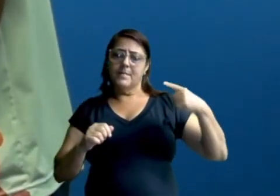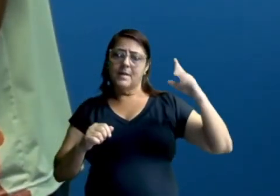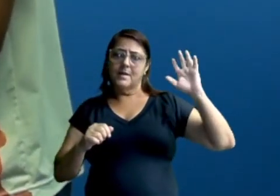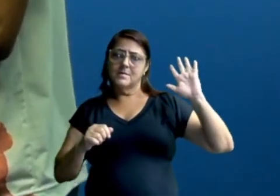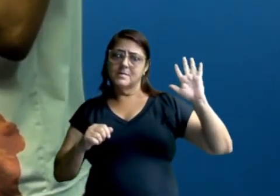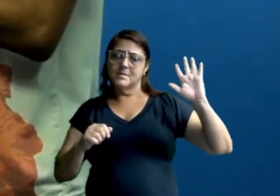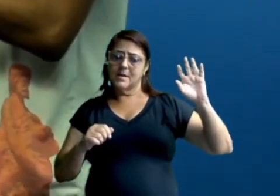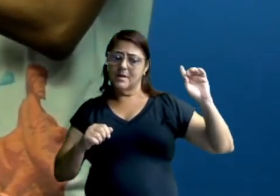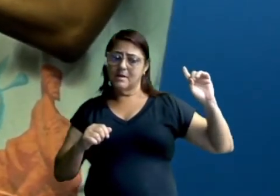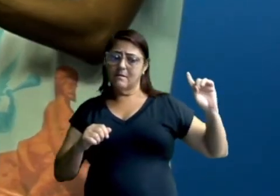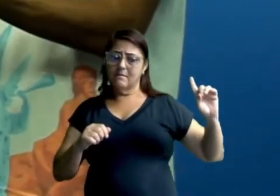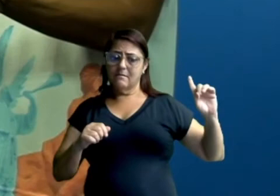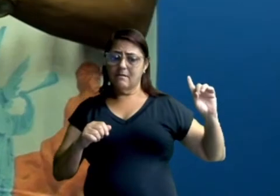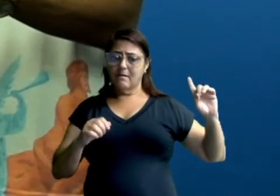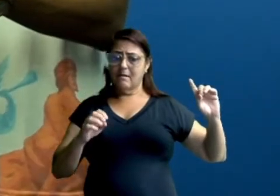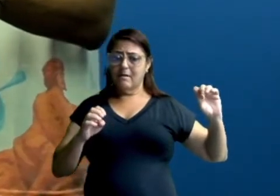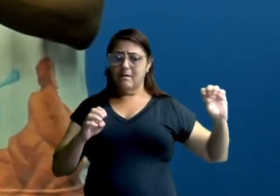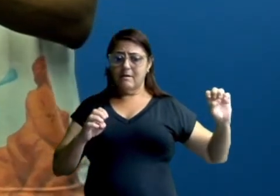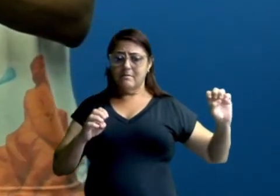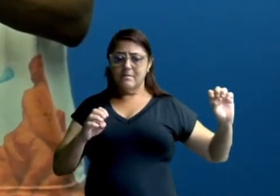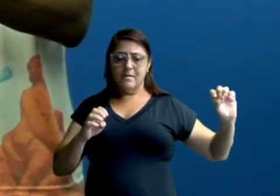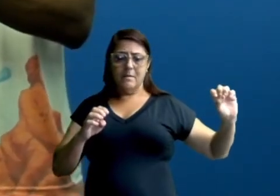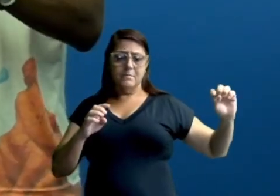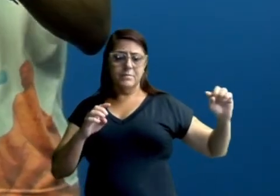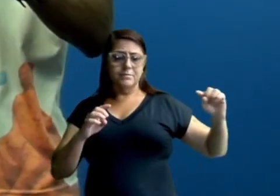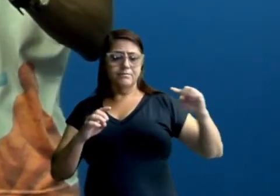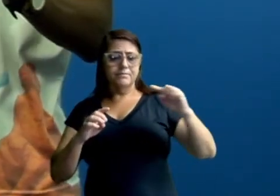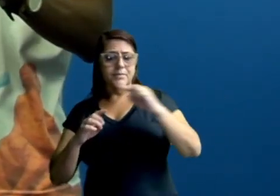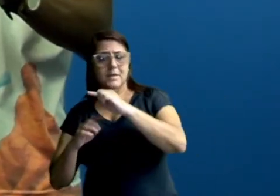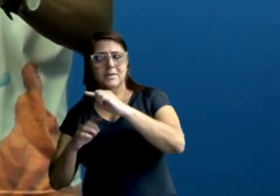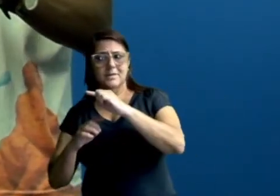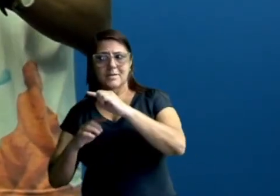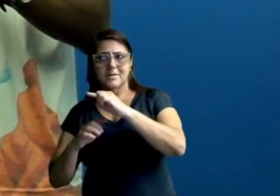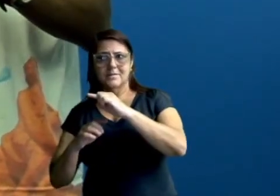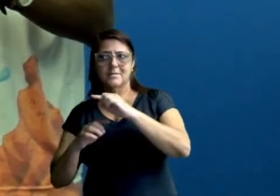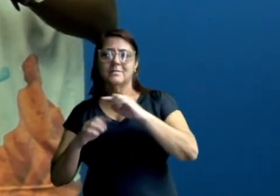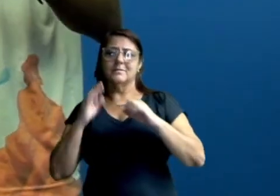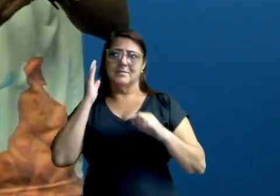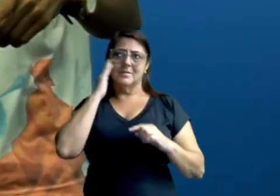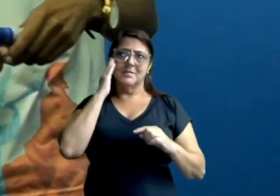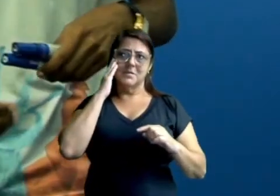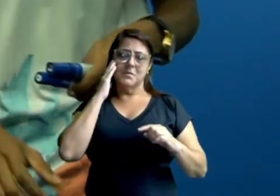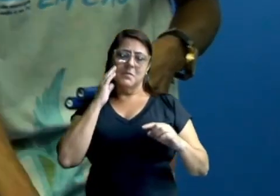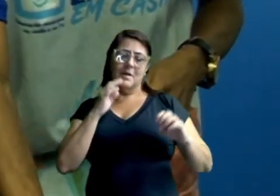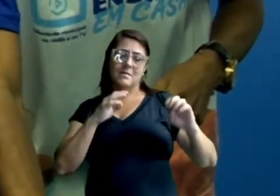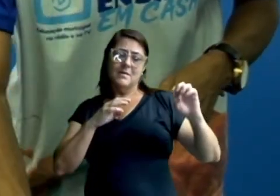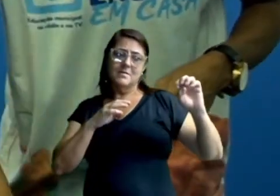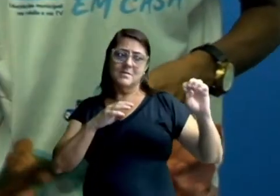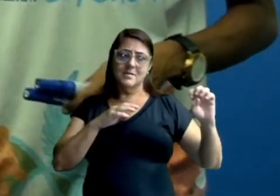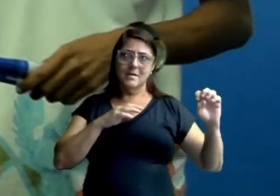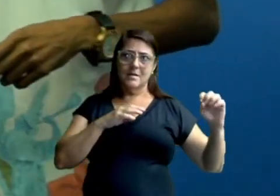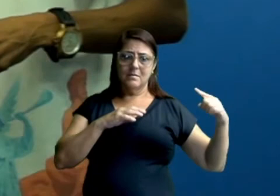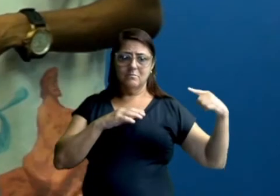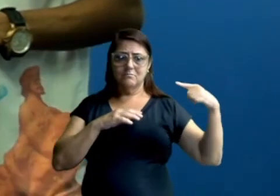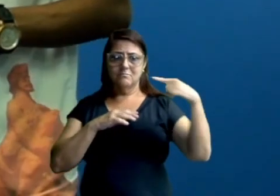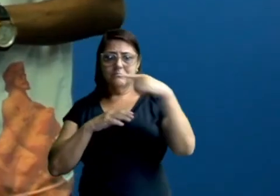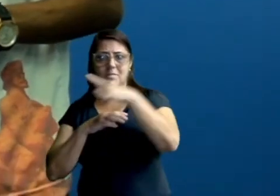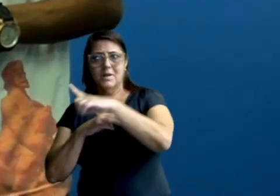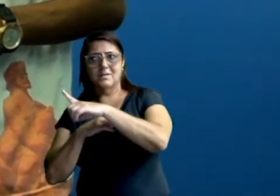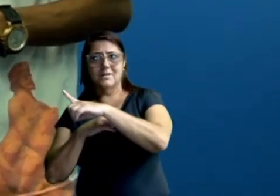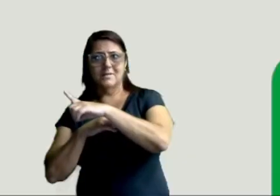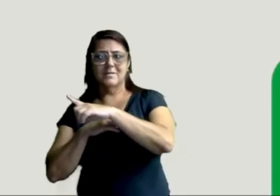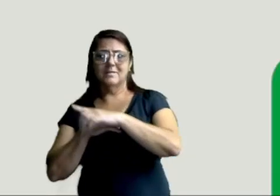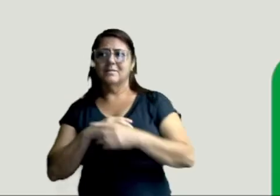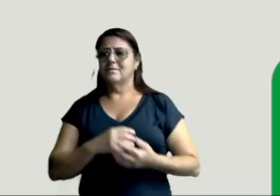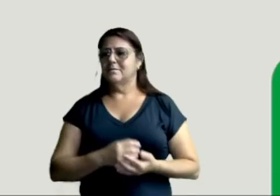esquerda para a direita, tá? A esquerda do vídeo para a direita. Ok? Vamos ver se é isso